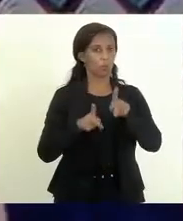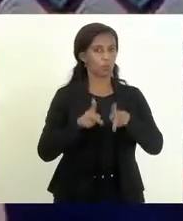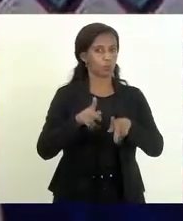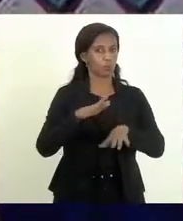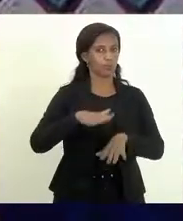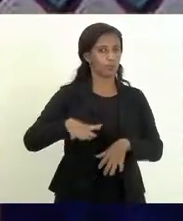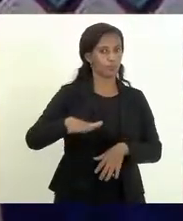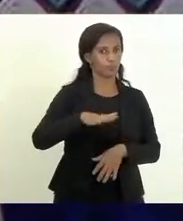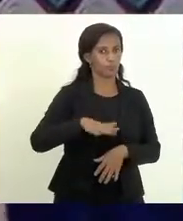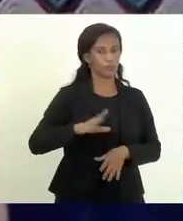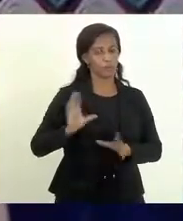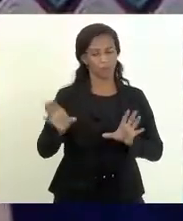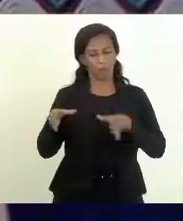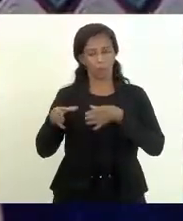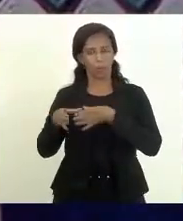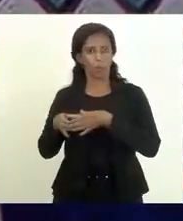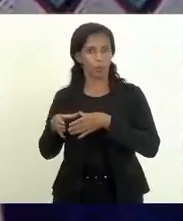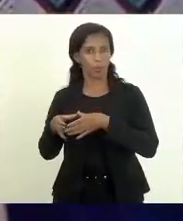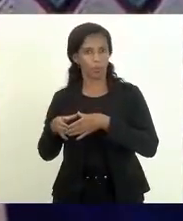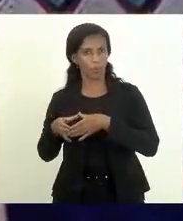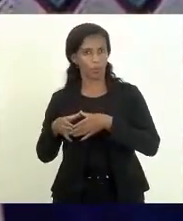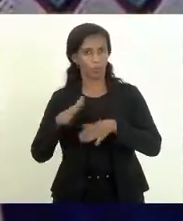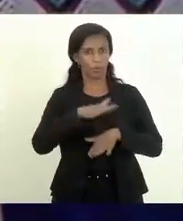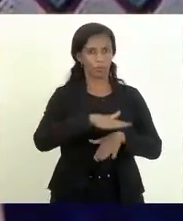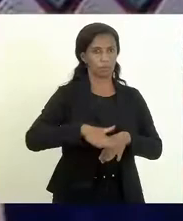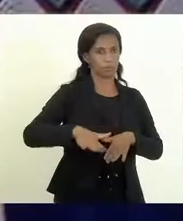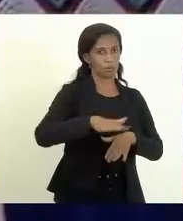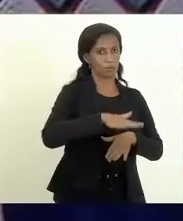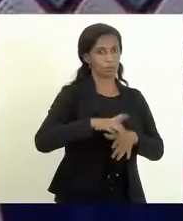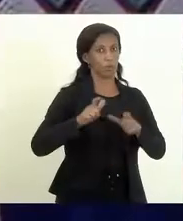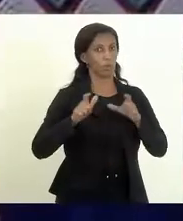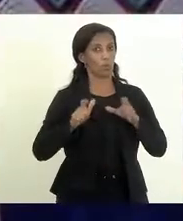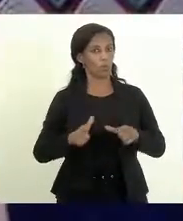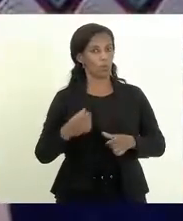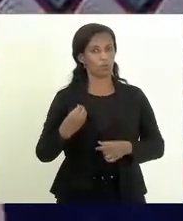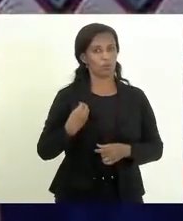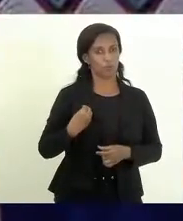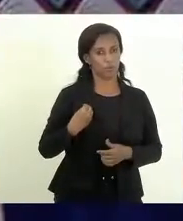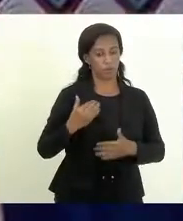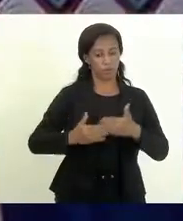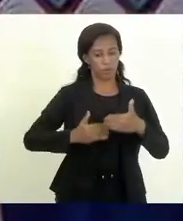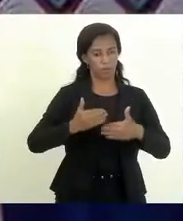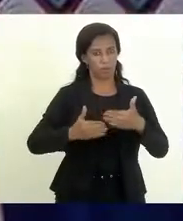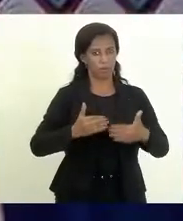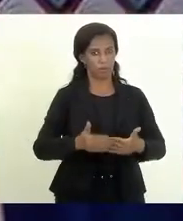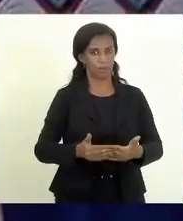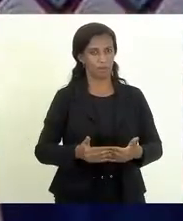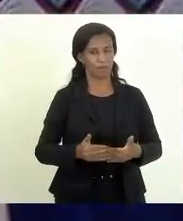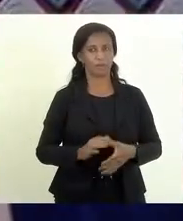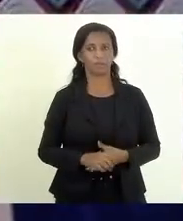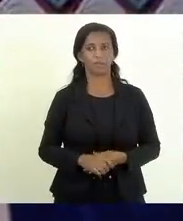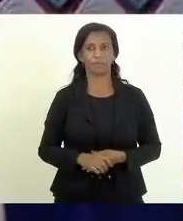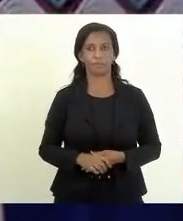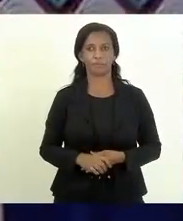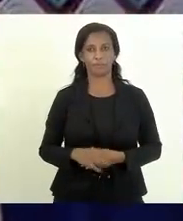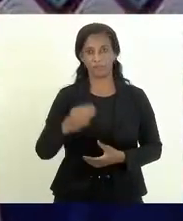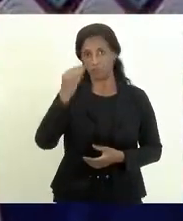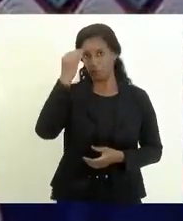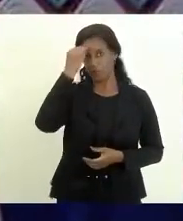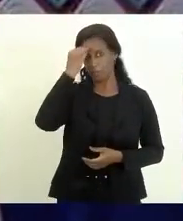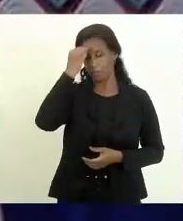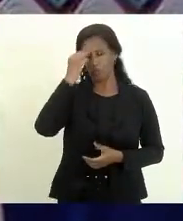população, da sua comunidade, dos territórios onde elas estão. Esse processo é um processo de